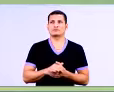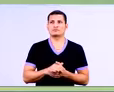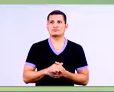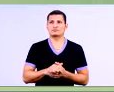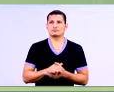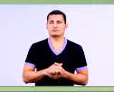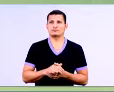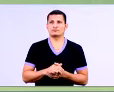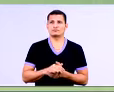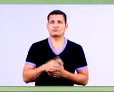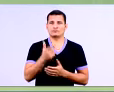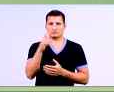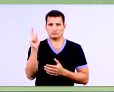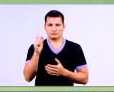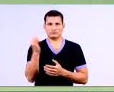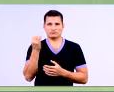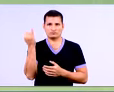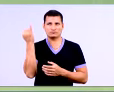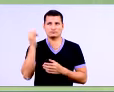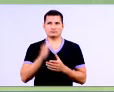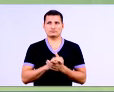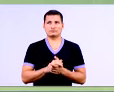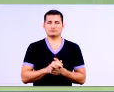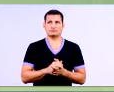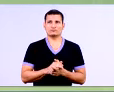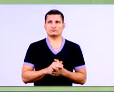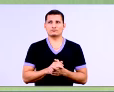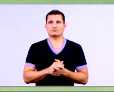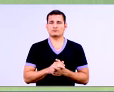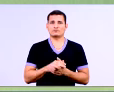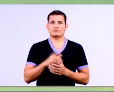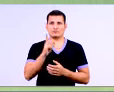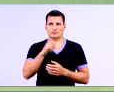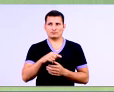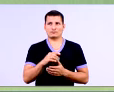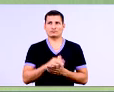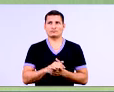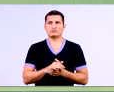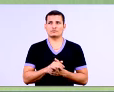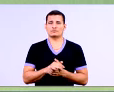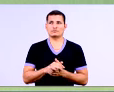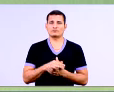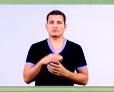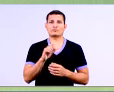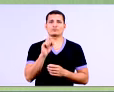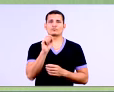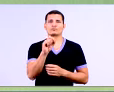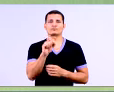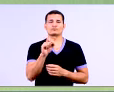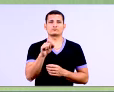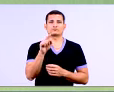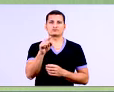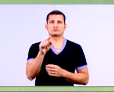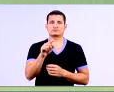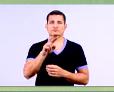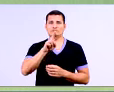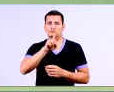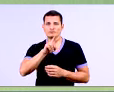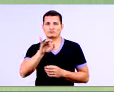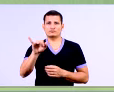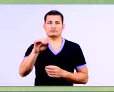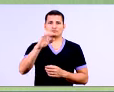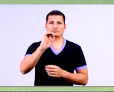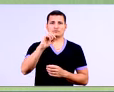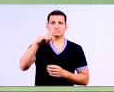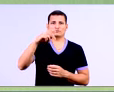à lousa, um outro tópico importante é considerar o que você vai